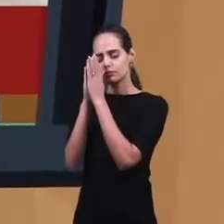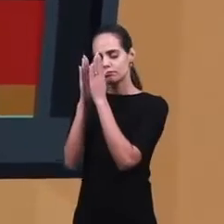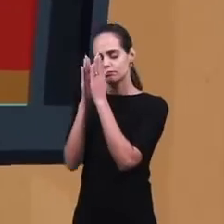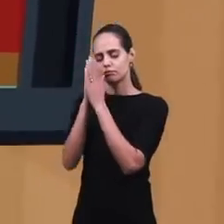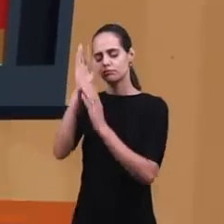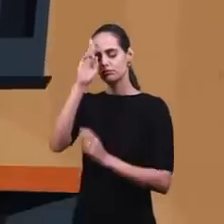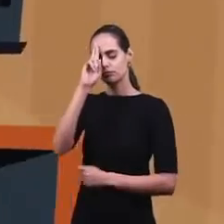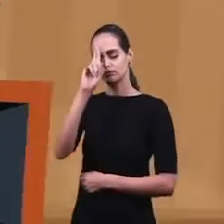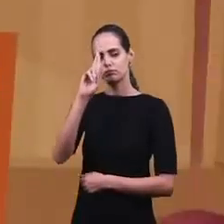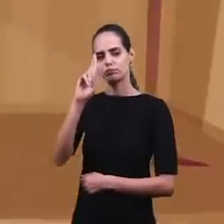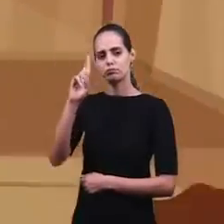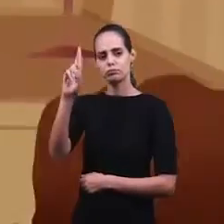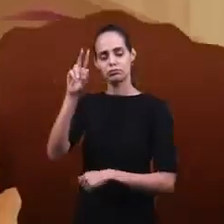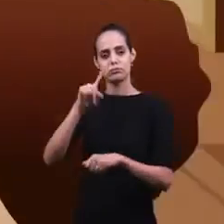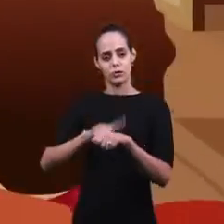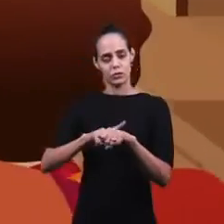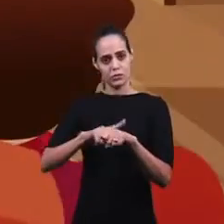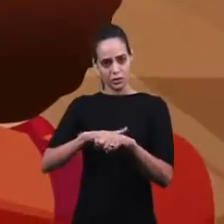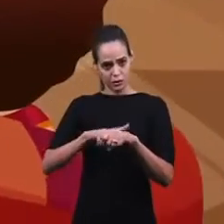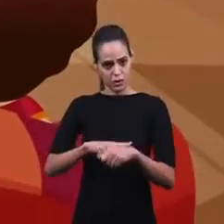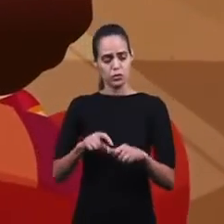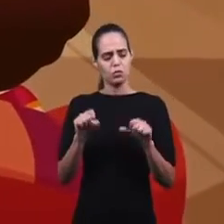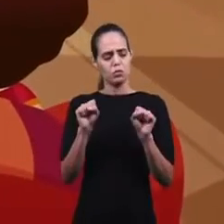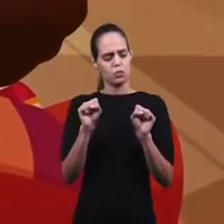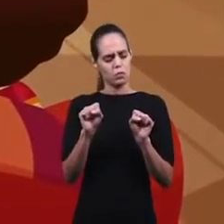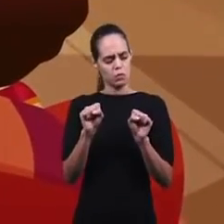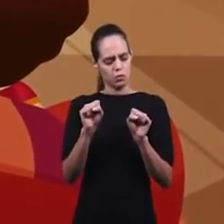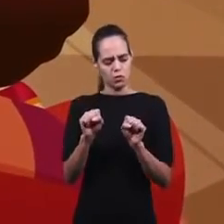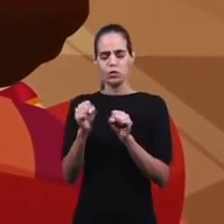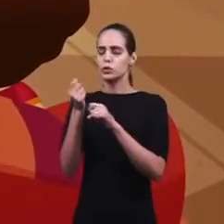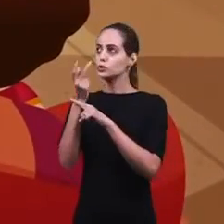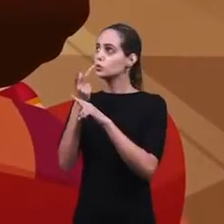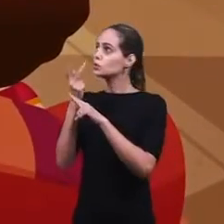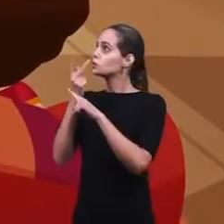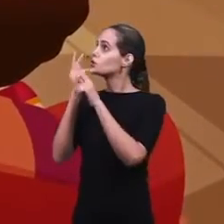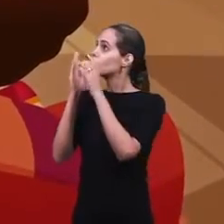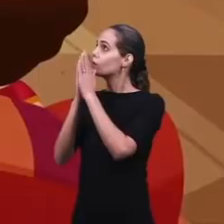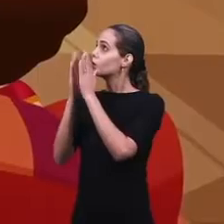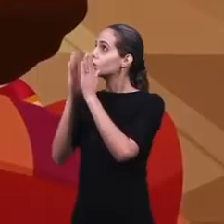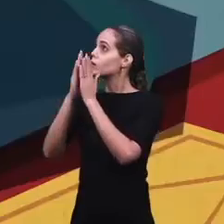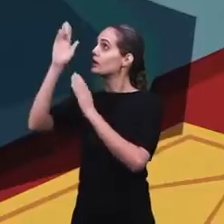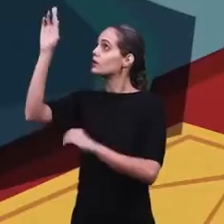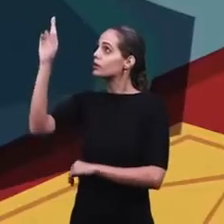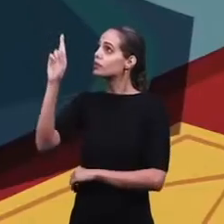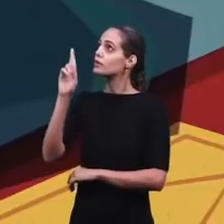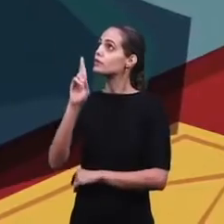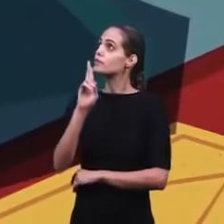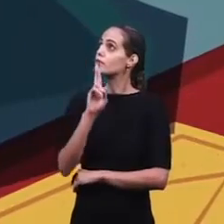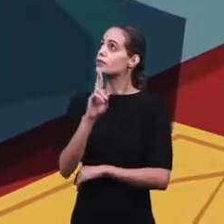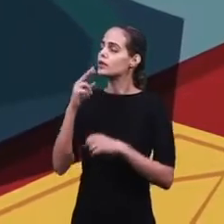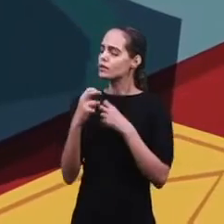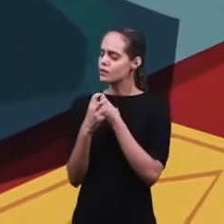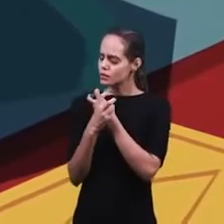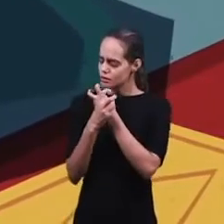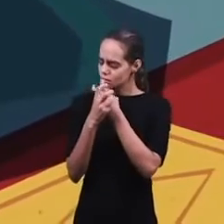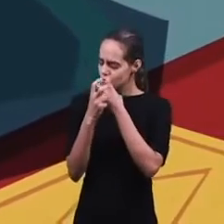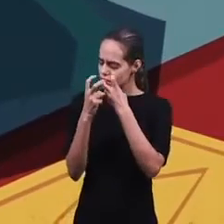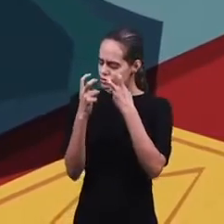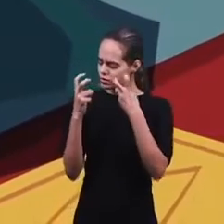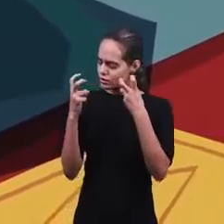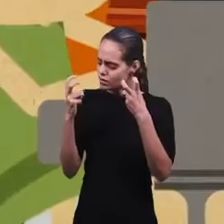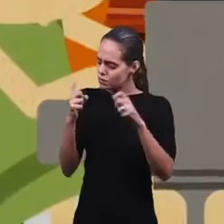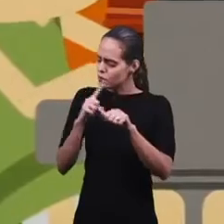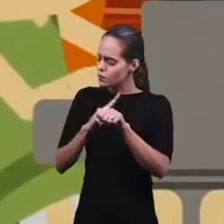Buscai ao Senhor enquanto se pode achar, e